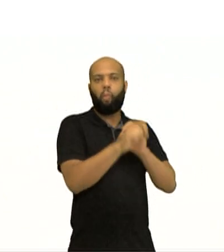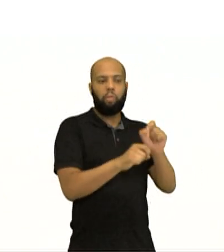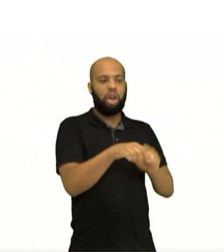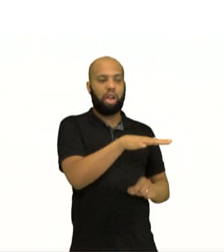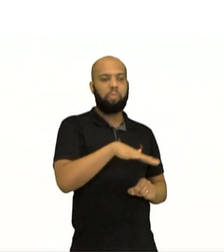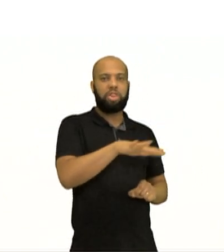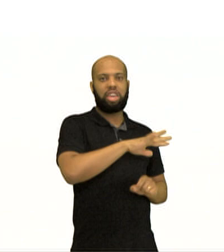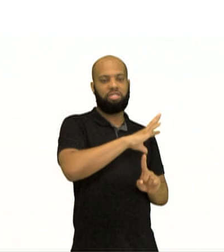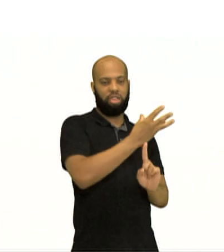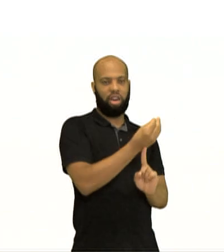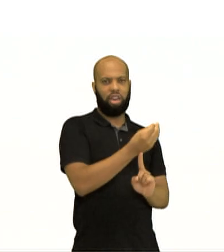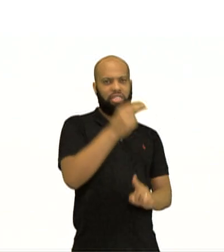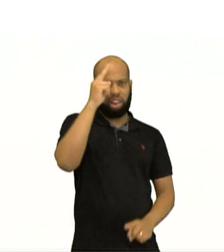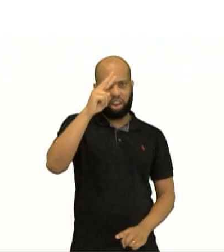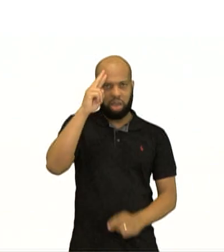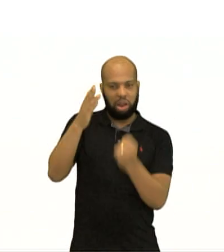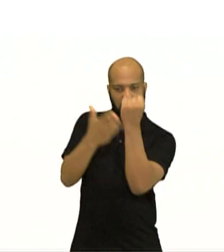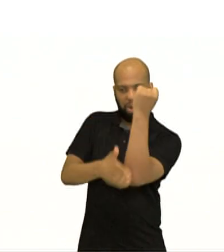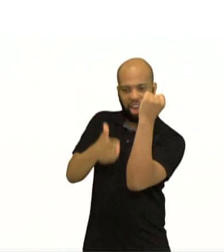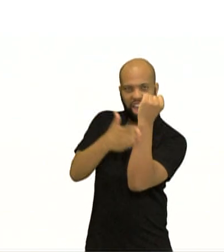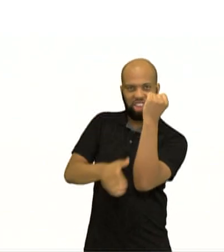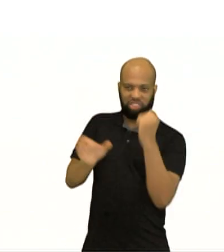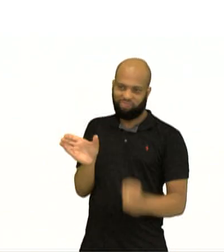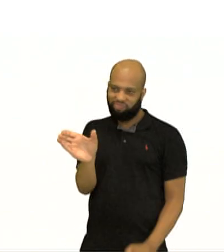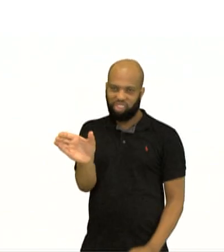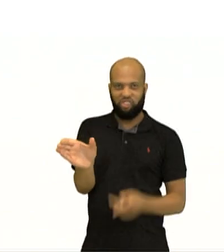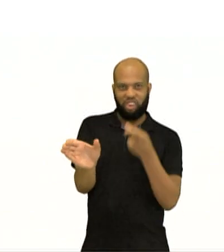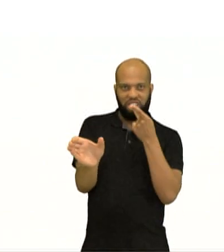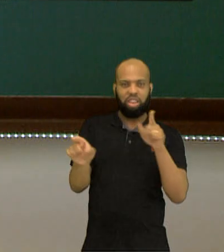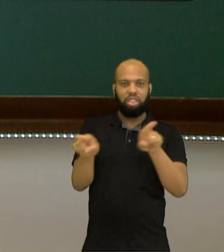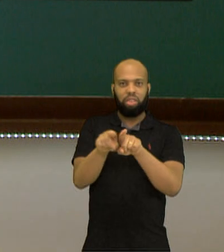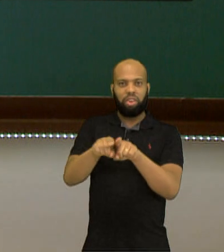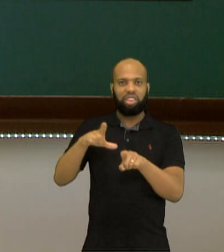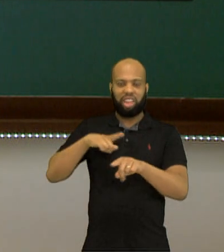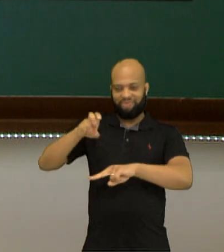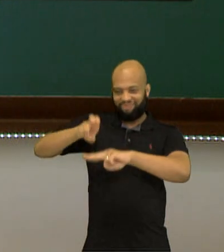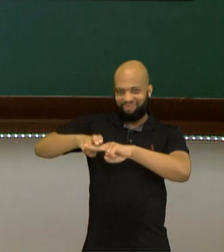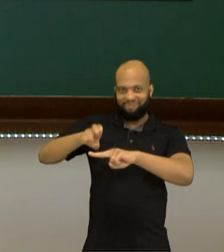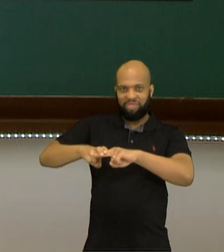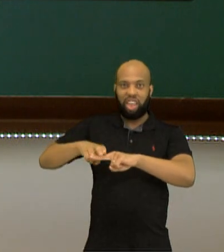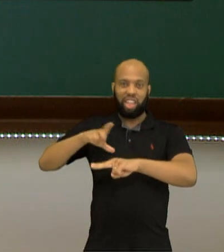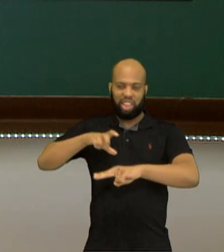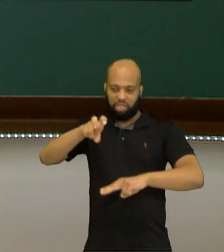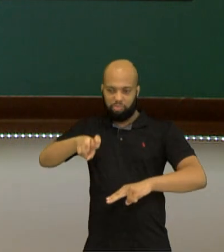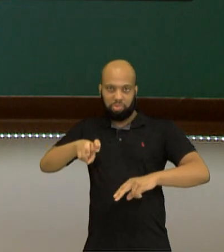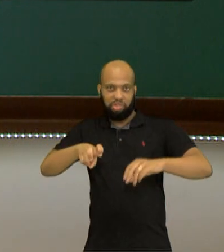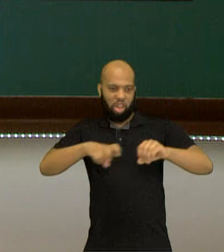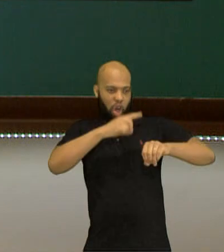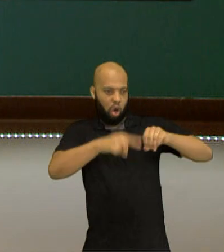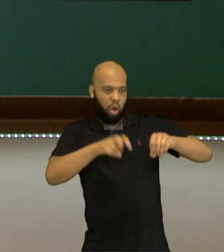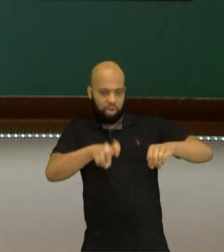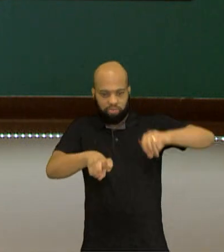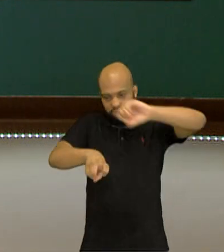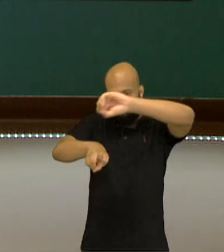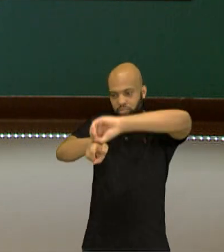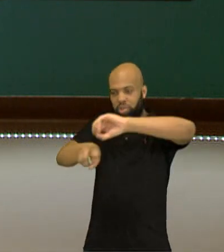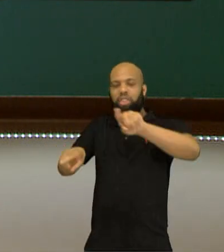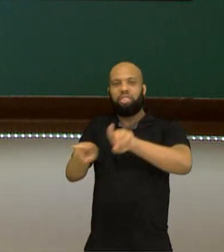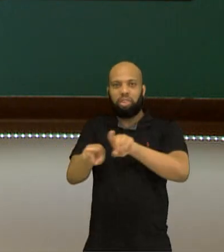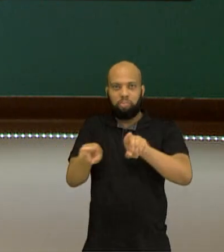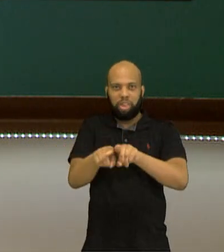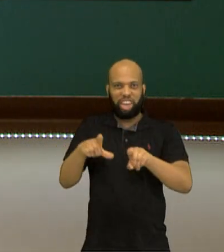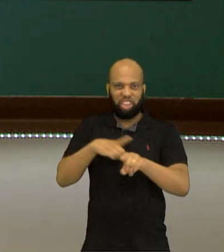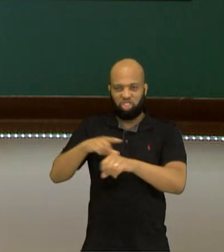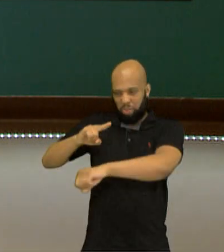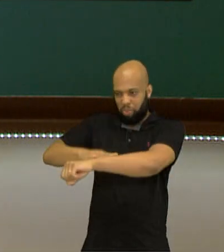dei? Lembra da roda de bicicleta e o assento de banquinho que eu falei para vocês? Lembra do mictório do Marcel Duchamp? Então,